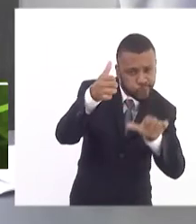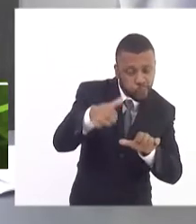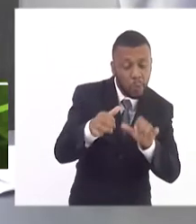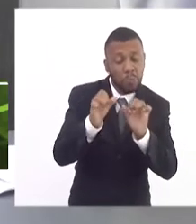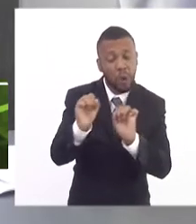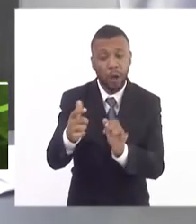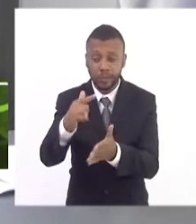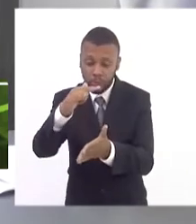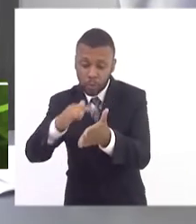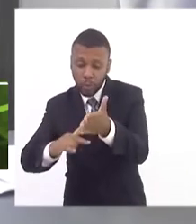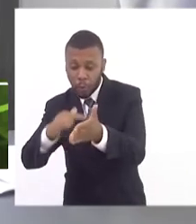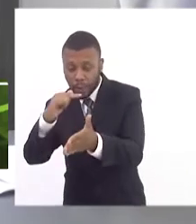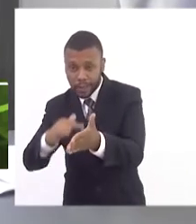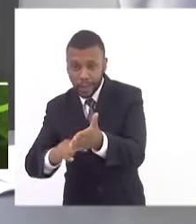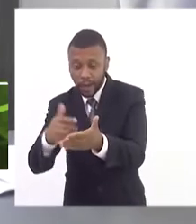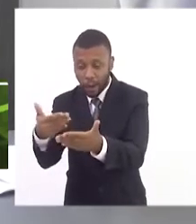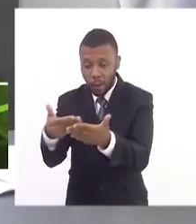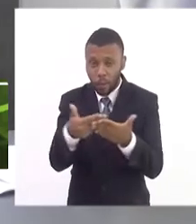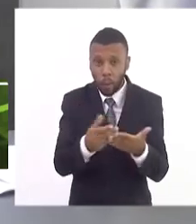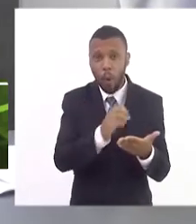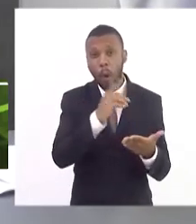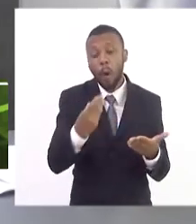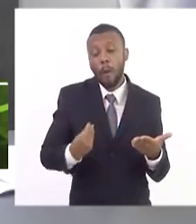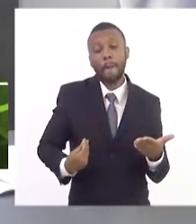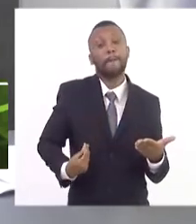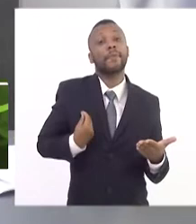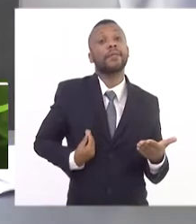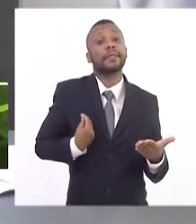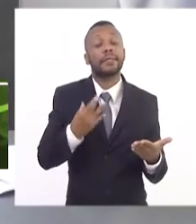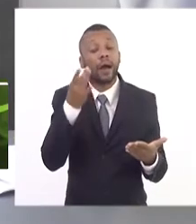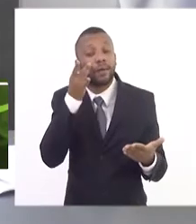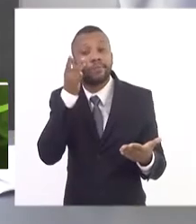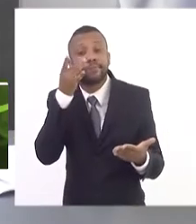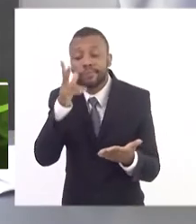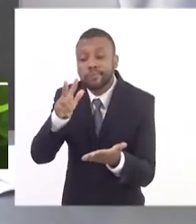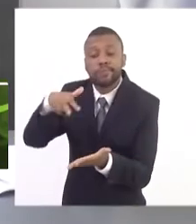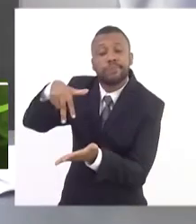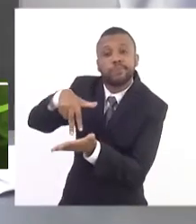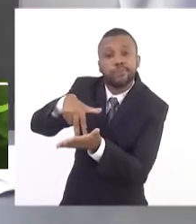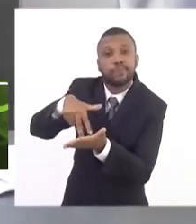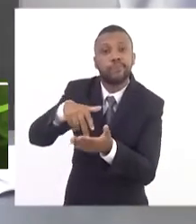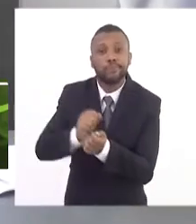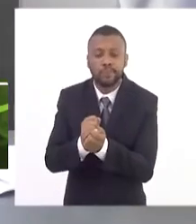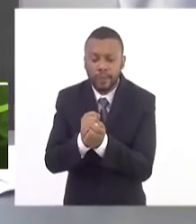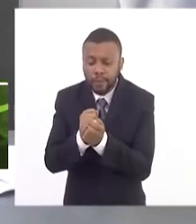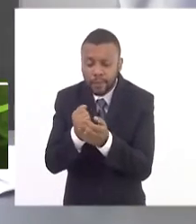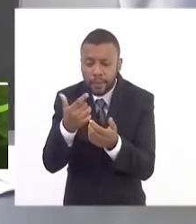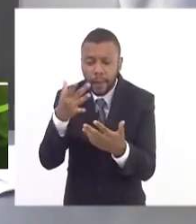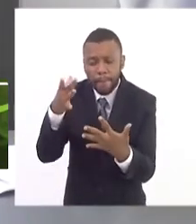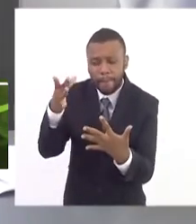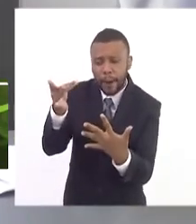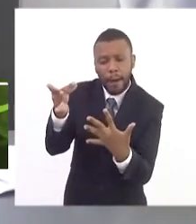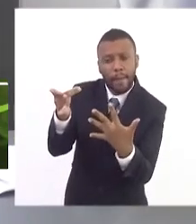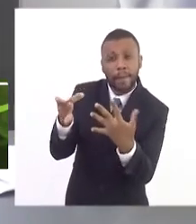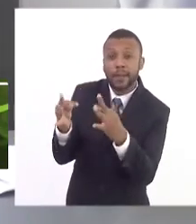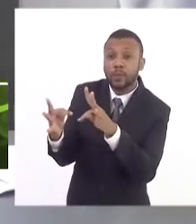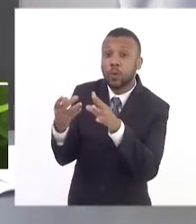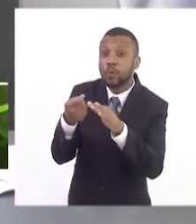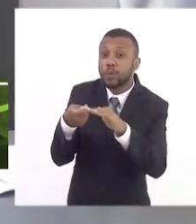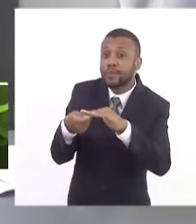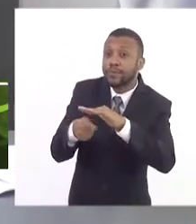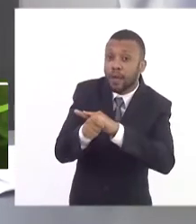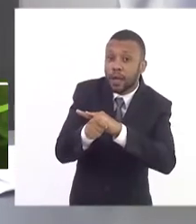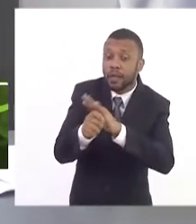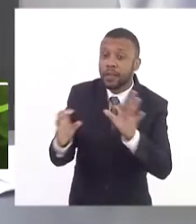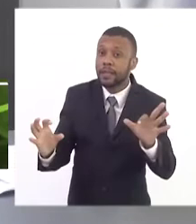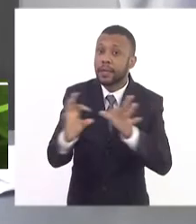documental, quer seja de forma presencial, todos os investimentos pertencentes ao